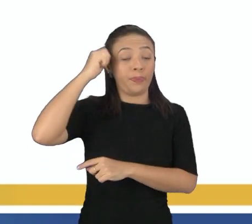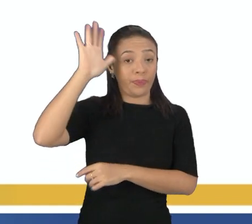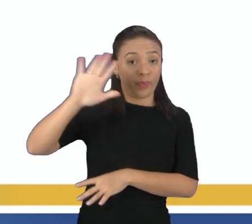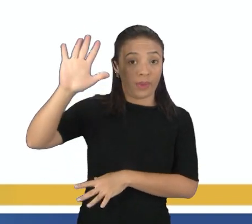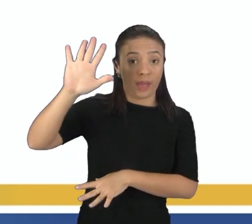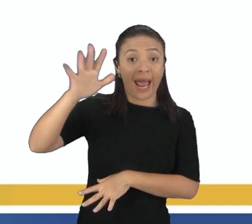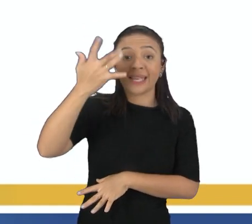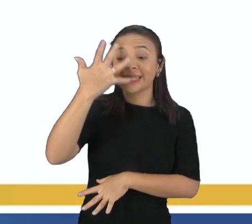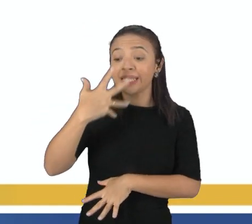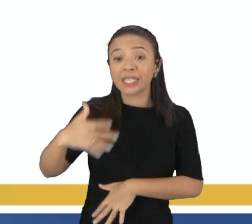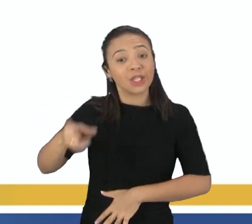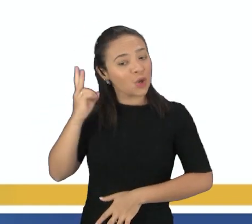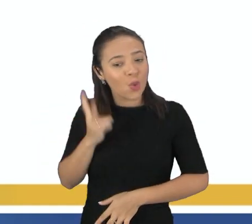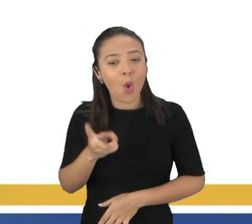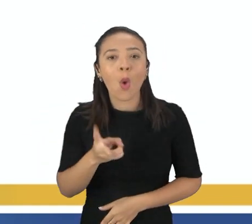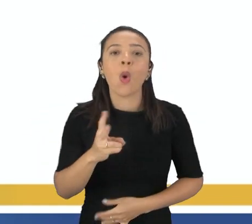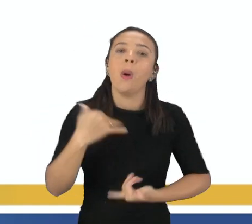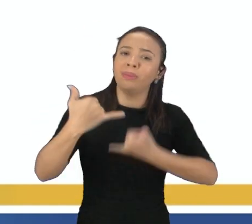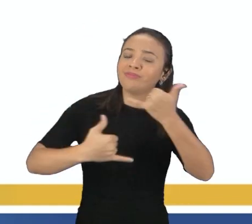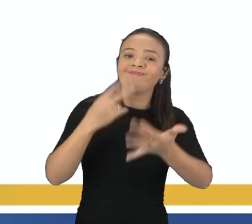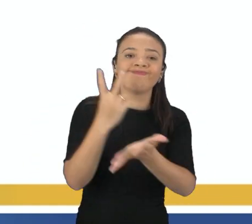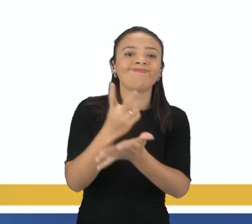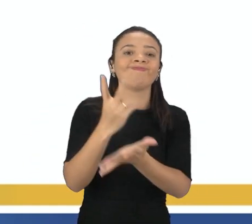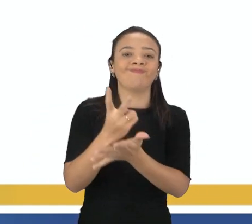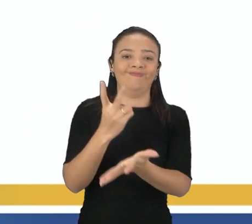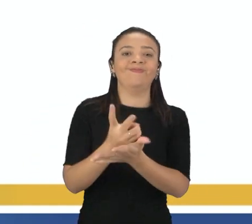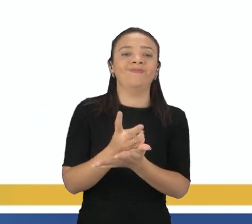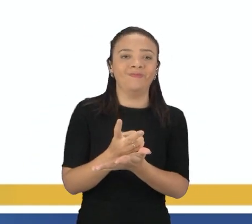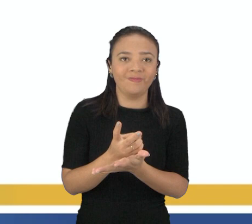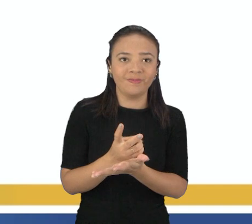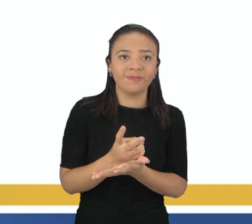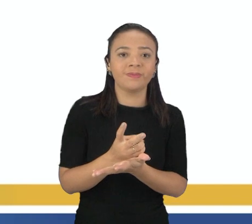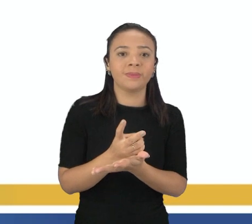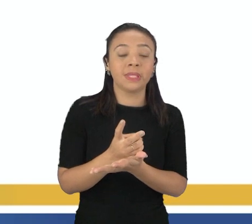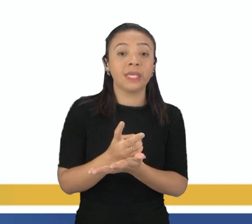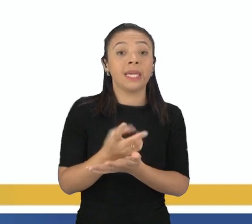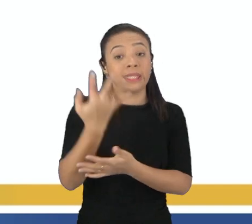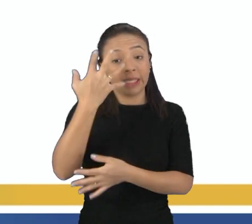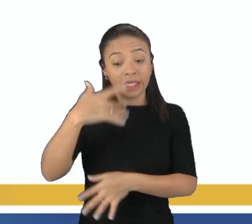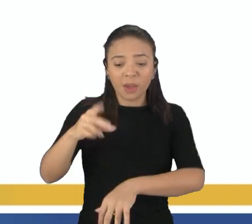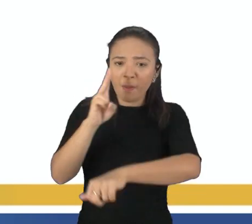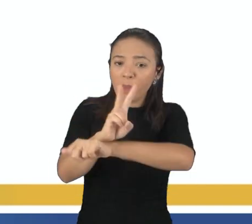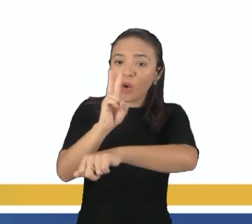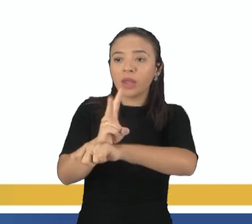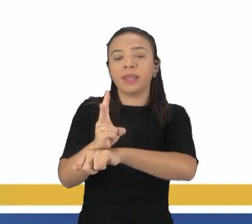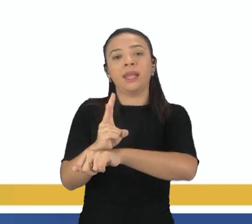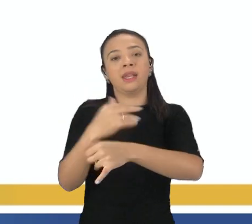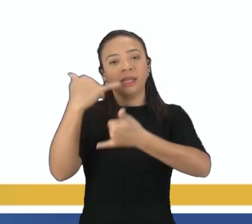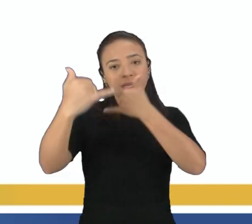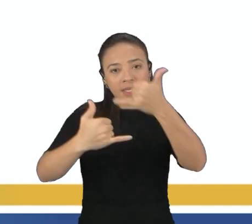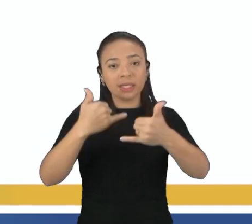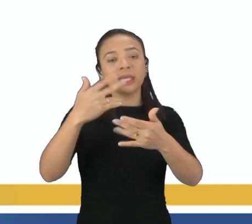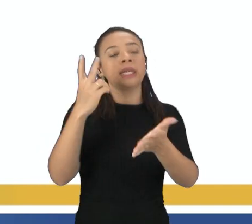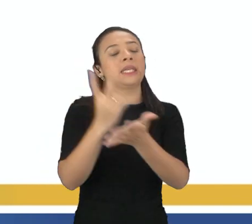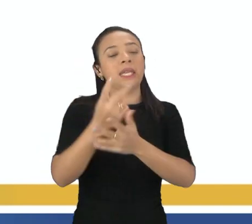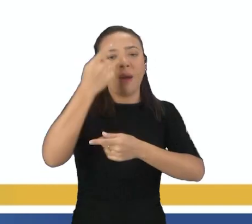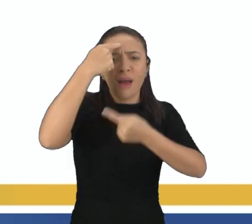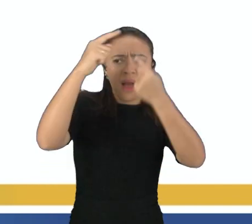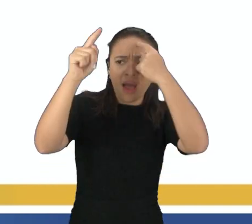se perpetuam as brincadeiras tradicionais, sendo estas preservadas e recriadas a cada nova